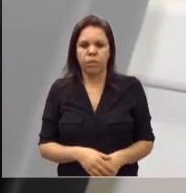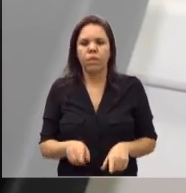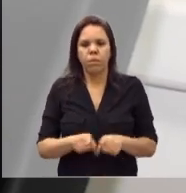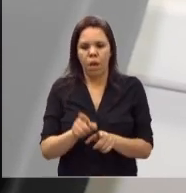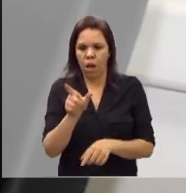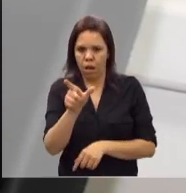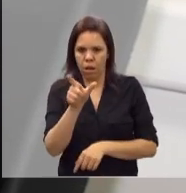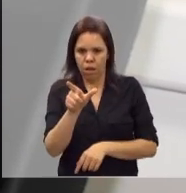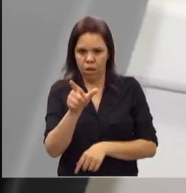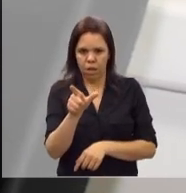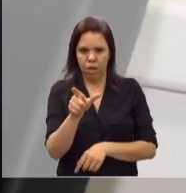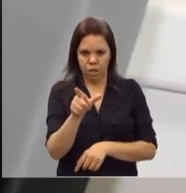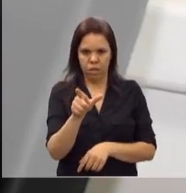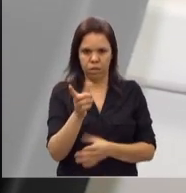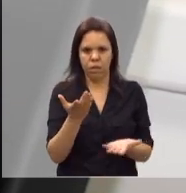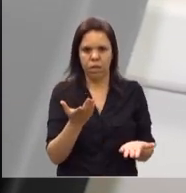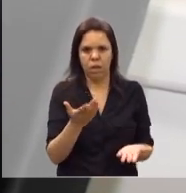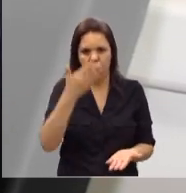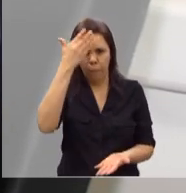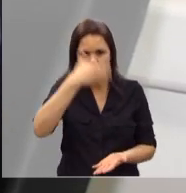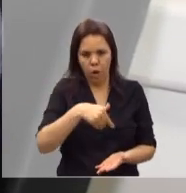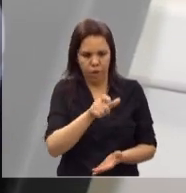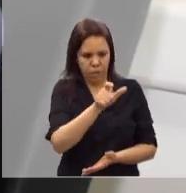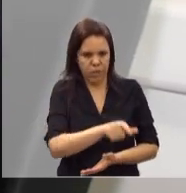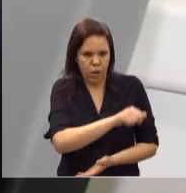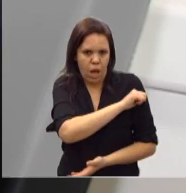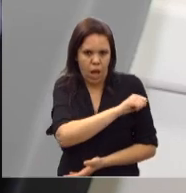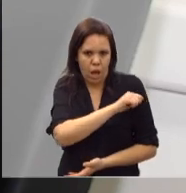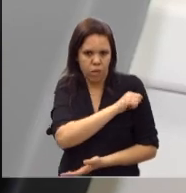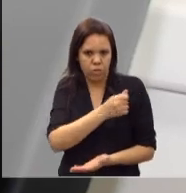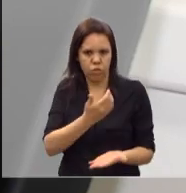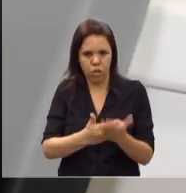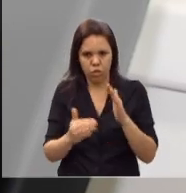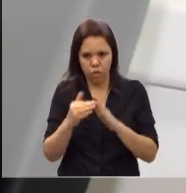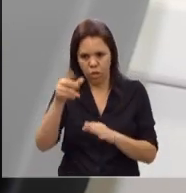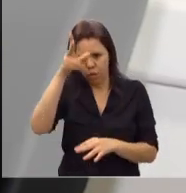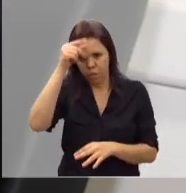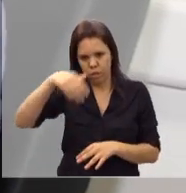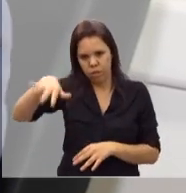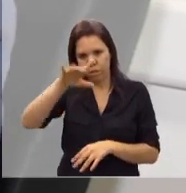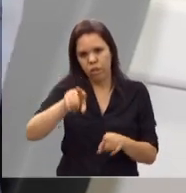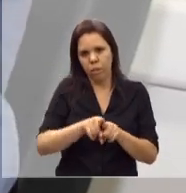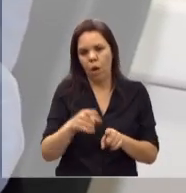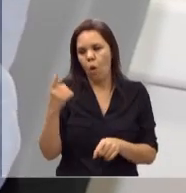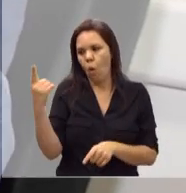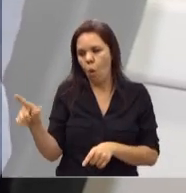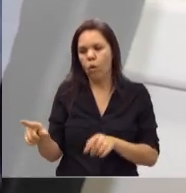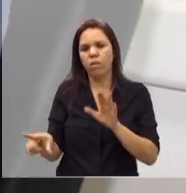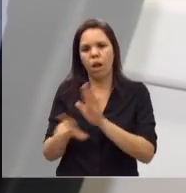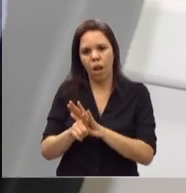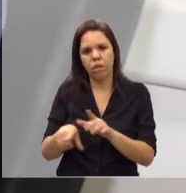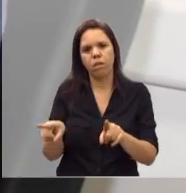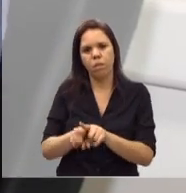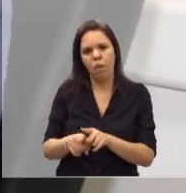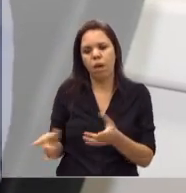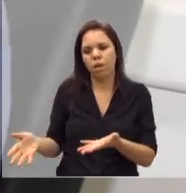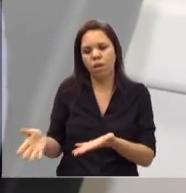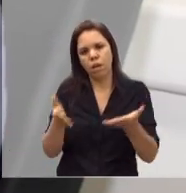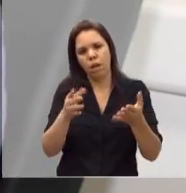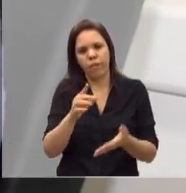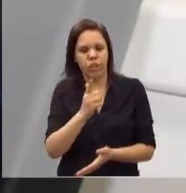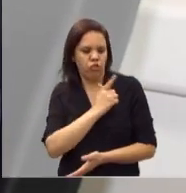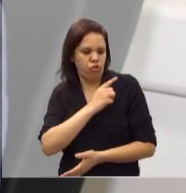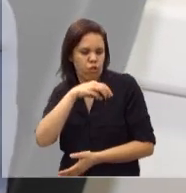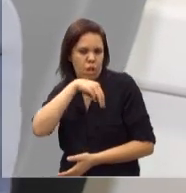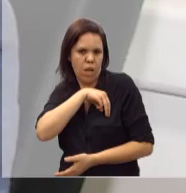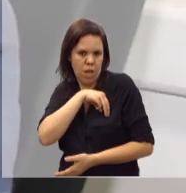estudantil para as escolas do município, e a outra que leva guardas municipais para as portas das escolas, né?